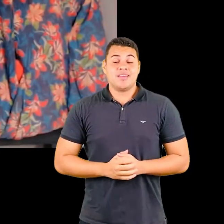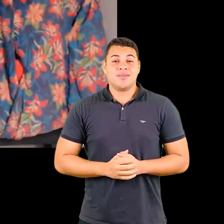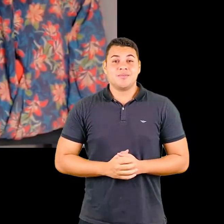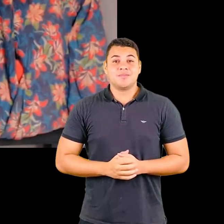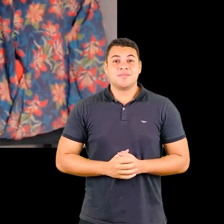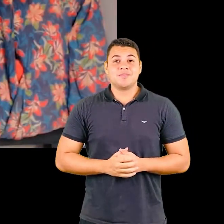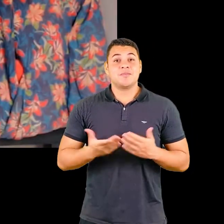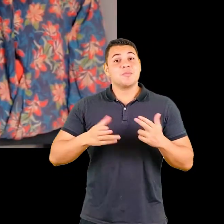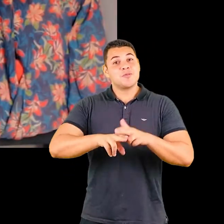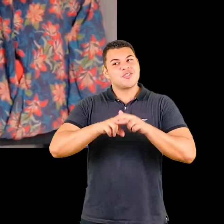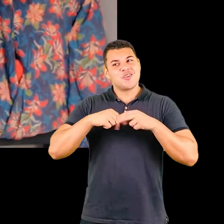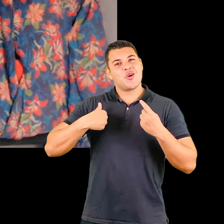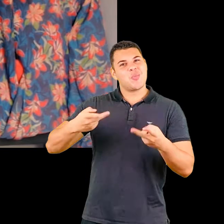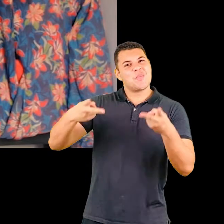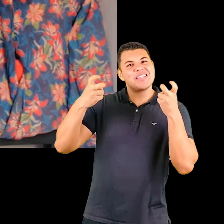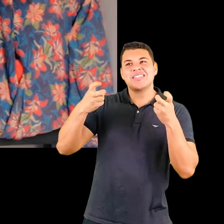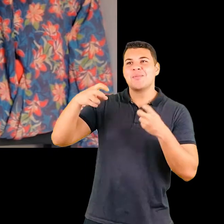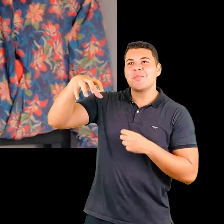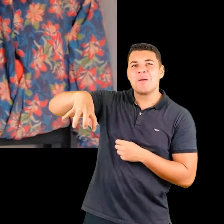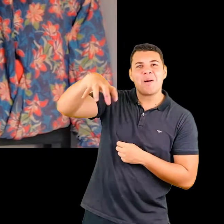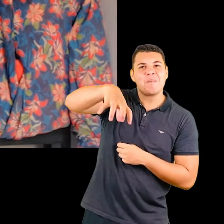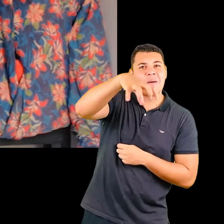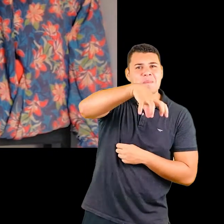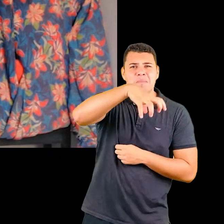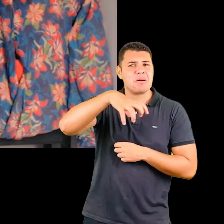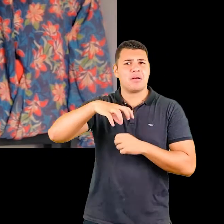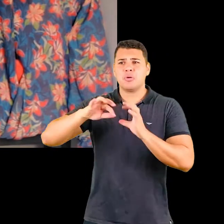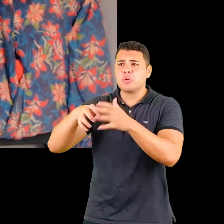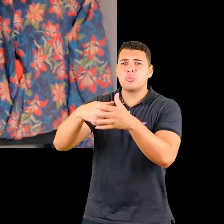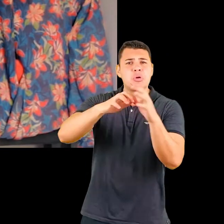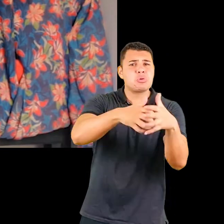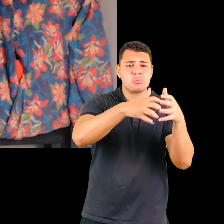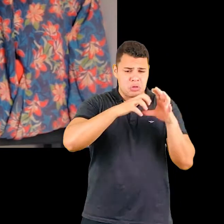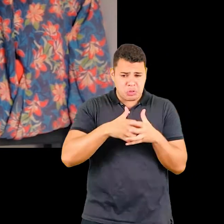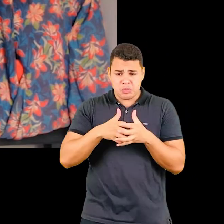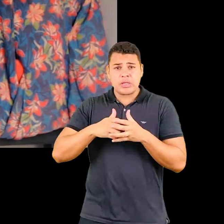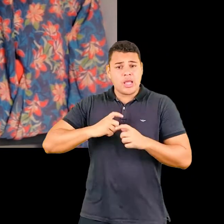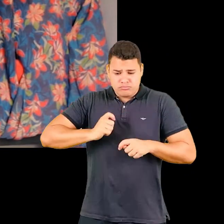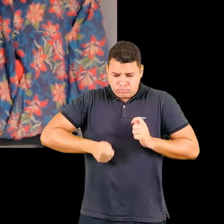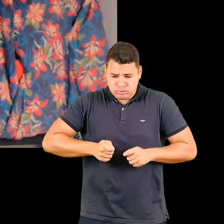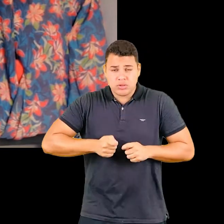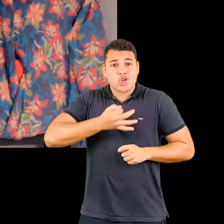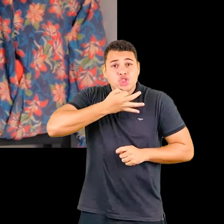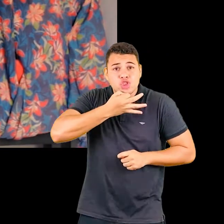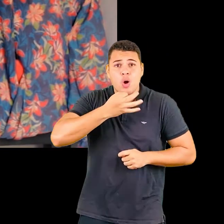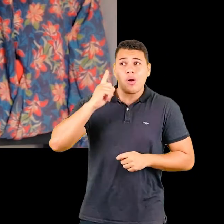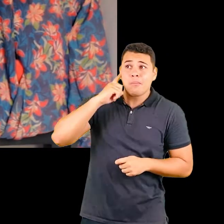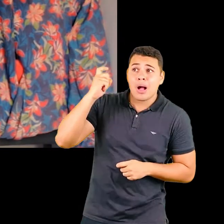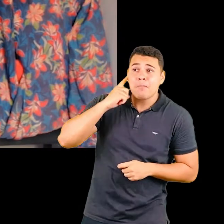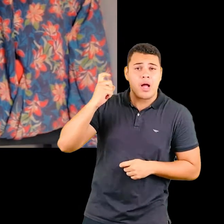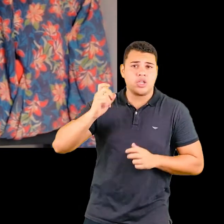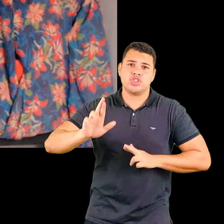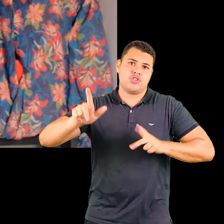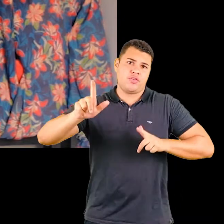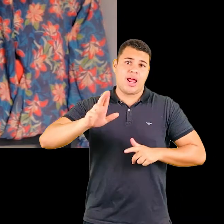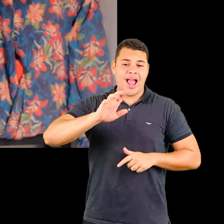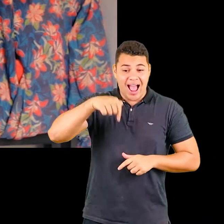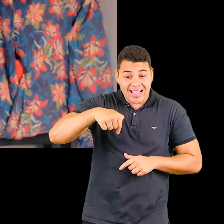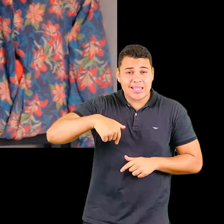Eu percebo que, em outro lugar, as batidas, para mim, é mais fraquinhas, mais assim,